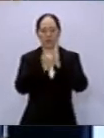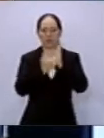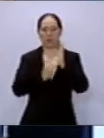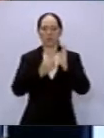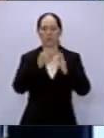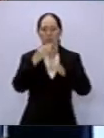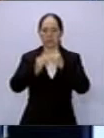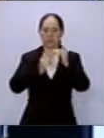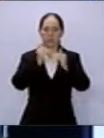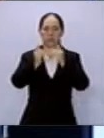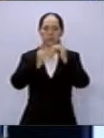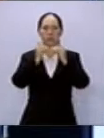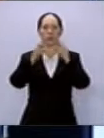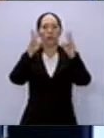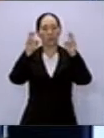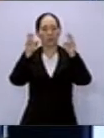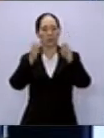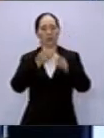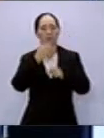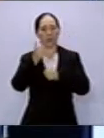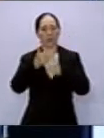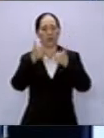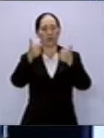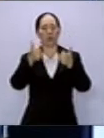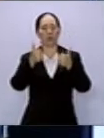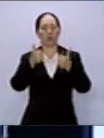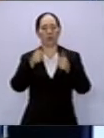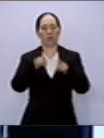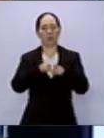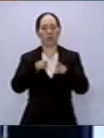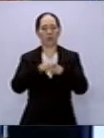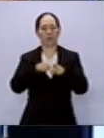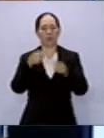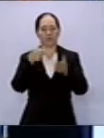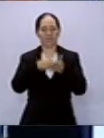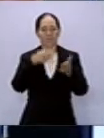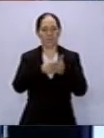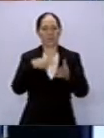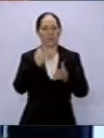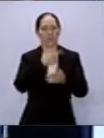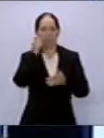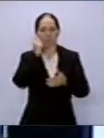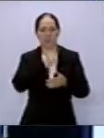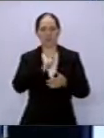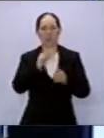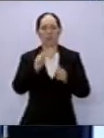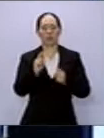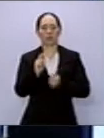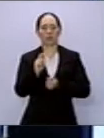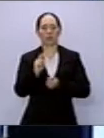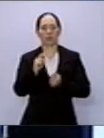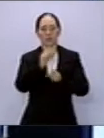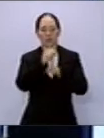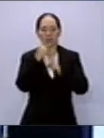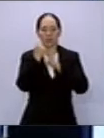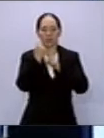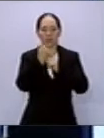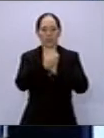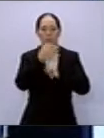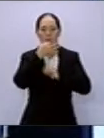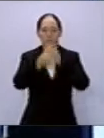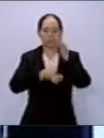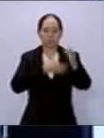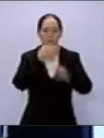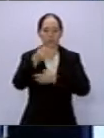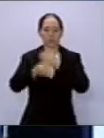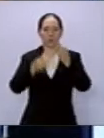o debate em torno do tema nós achamos altamente salutar para que efetivamente nós consigamos é que a sociedade o